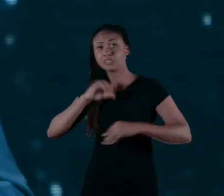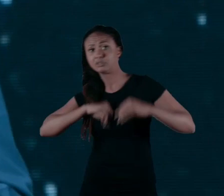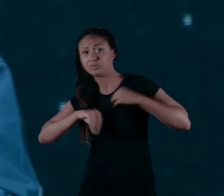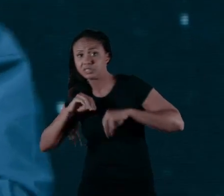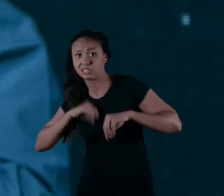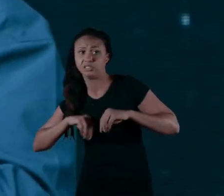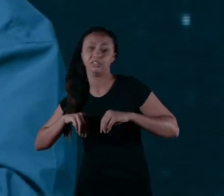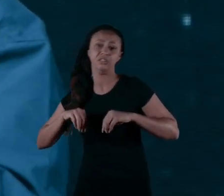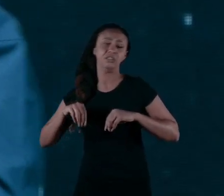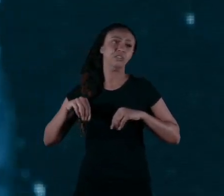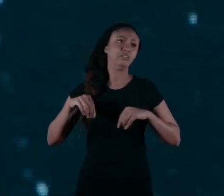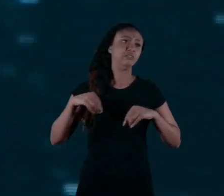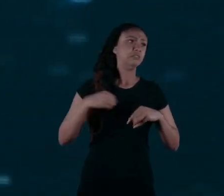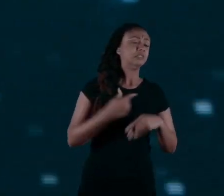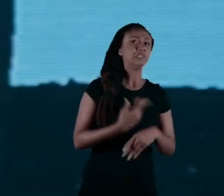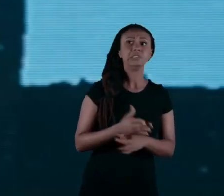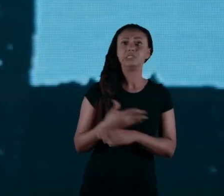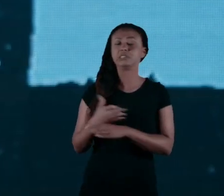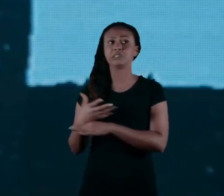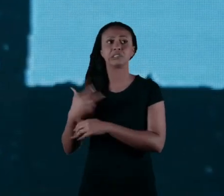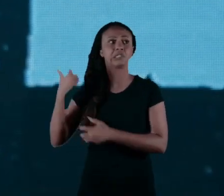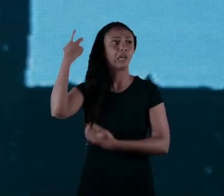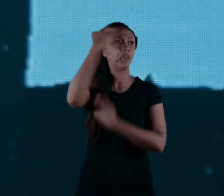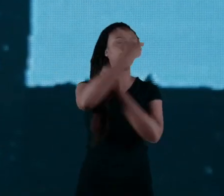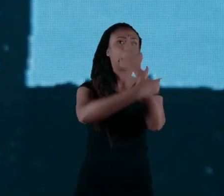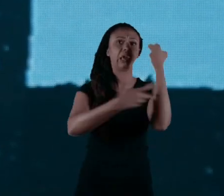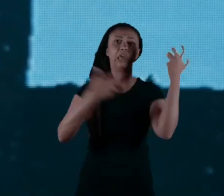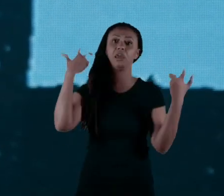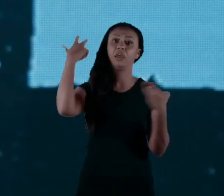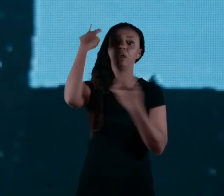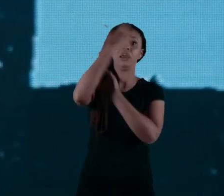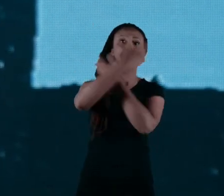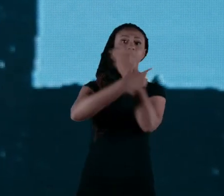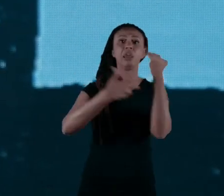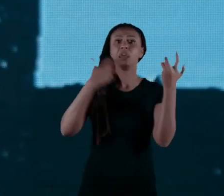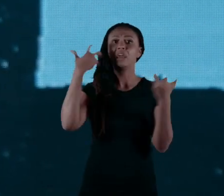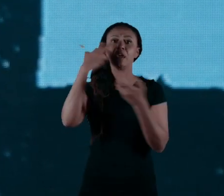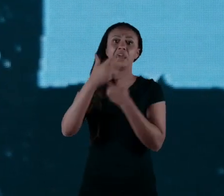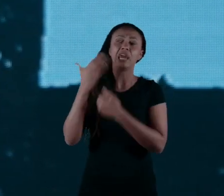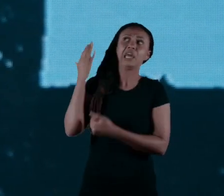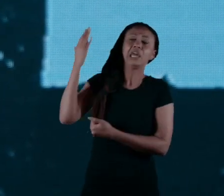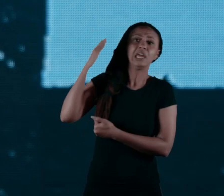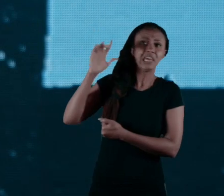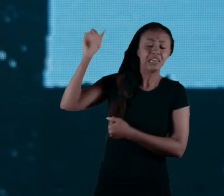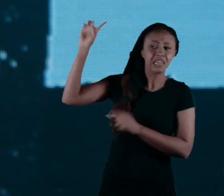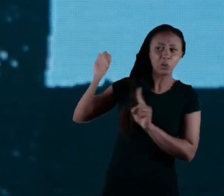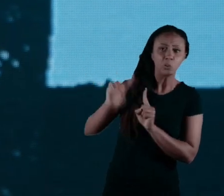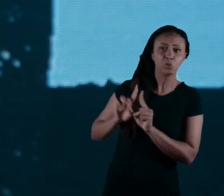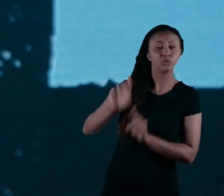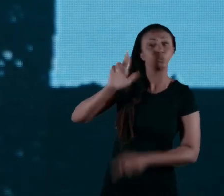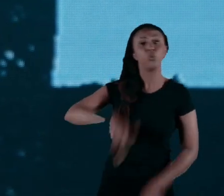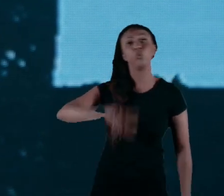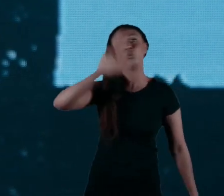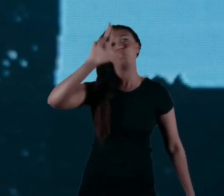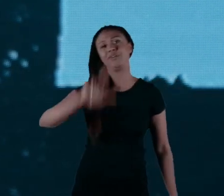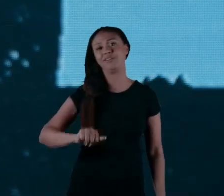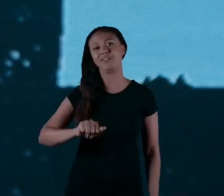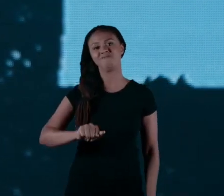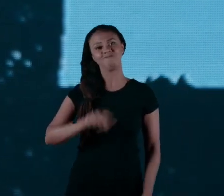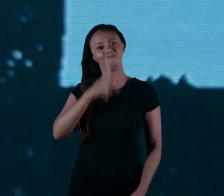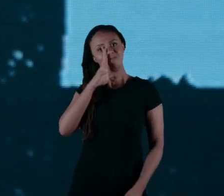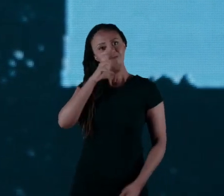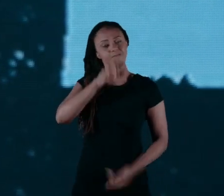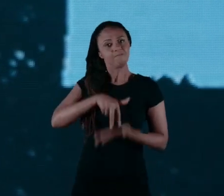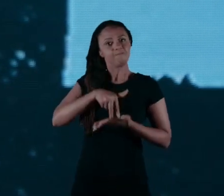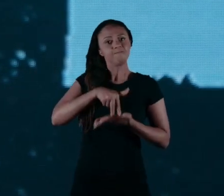depressão ou perdido a convicção de que Deus era com ele. E por isso venceu